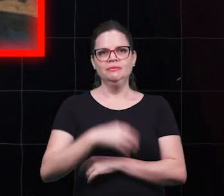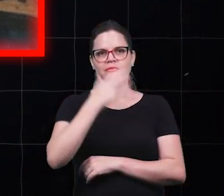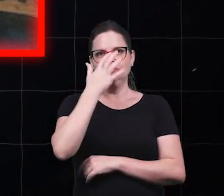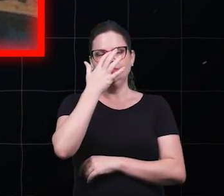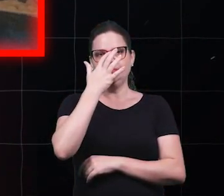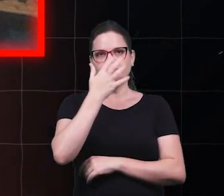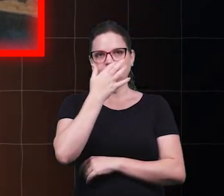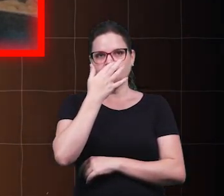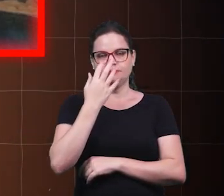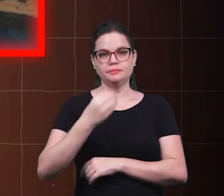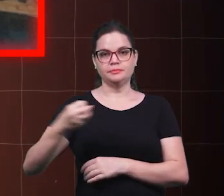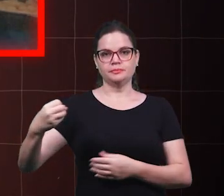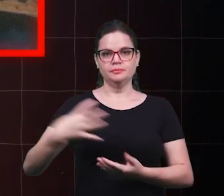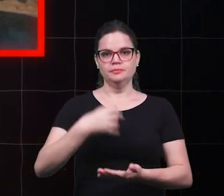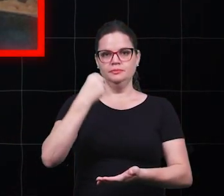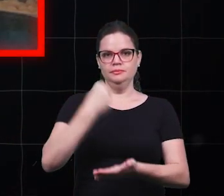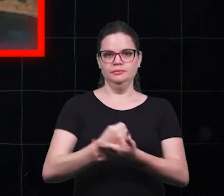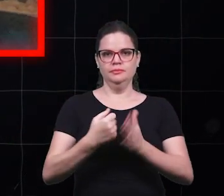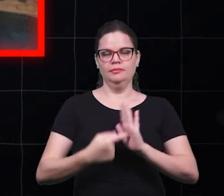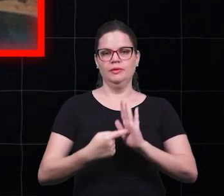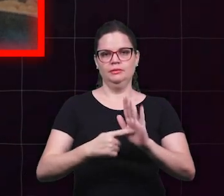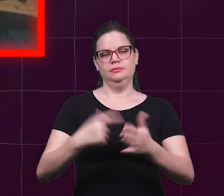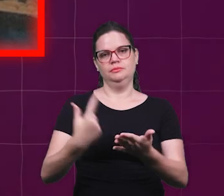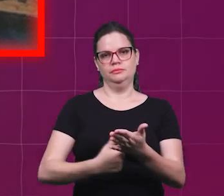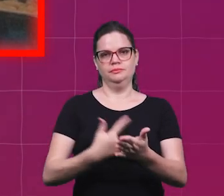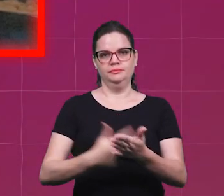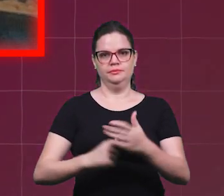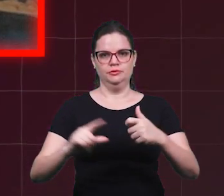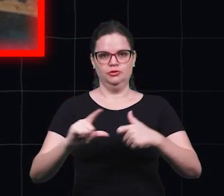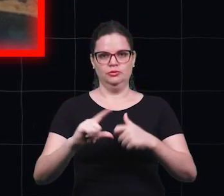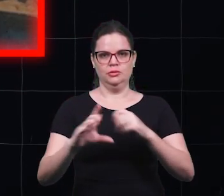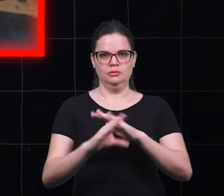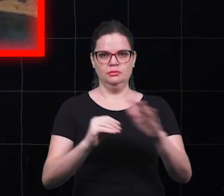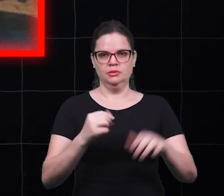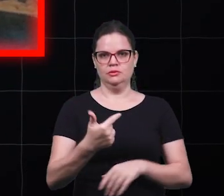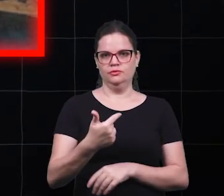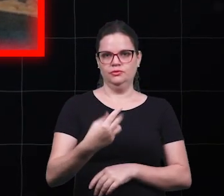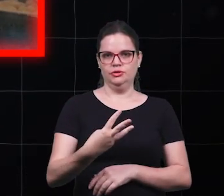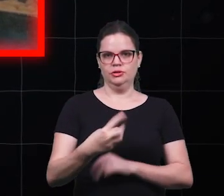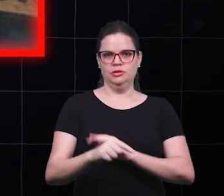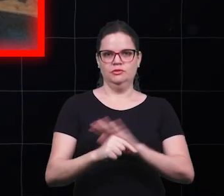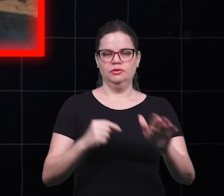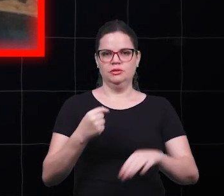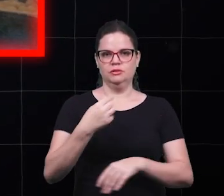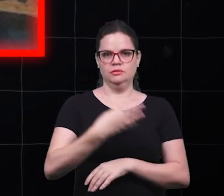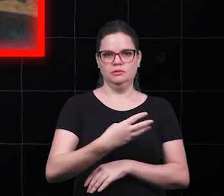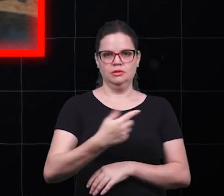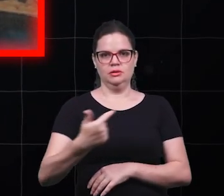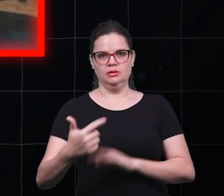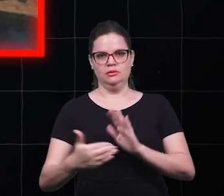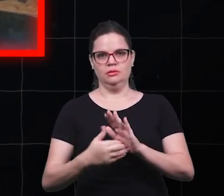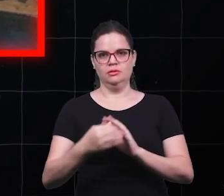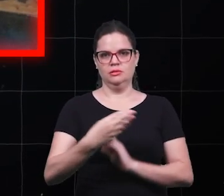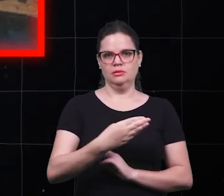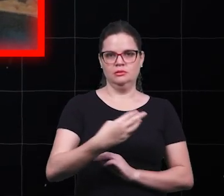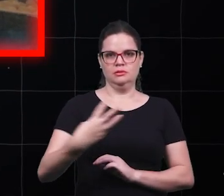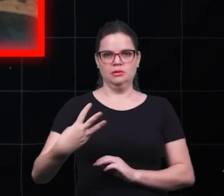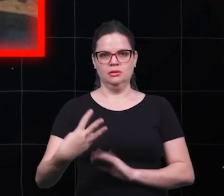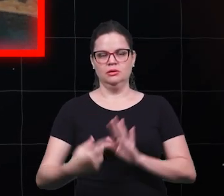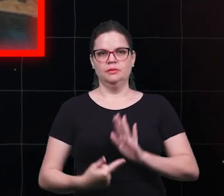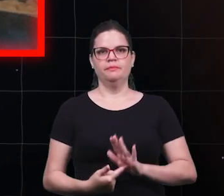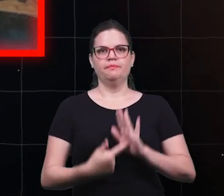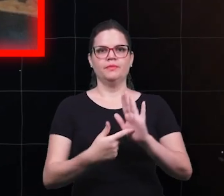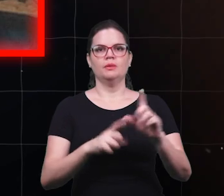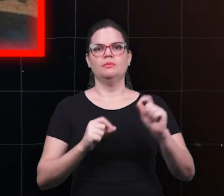Está lá no Novo Testamento, no livro de Lucas, no capítulo 23, no verso 42 e 43, o malfeitor da